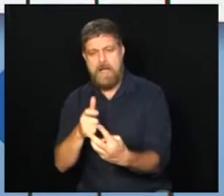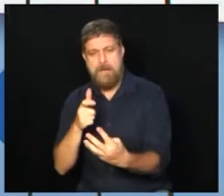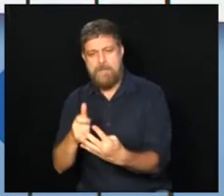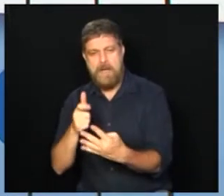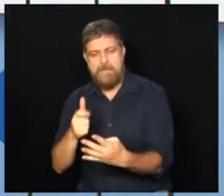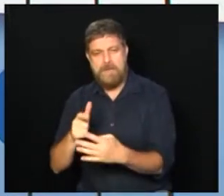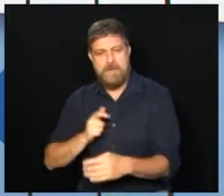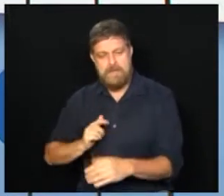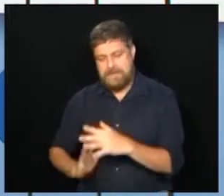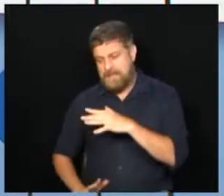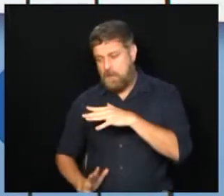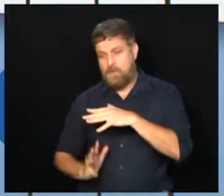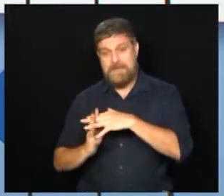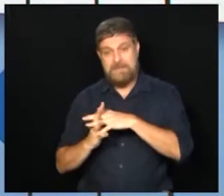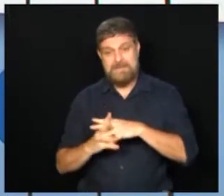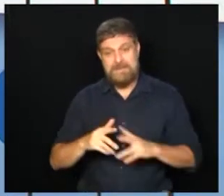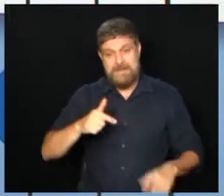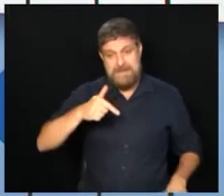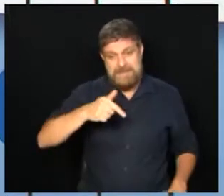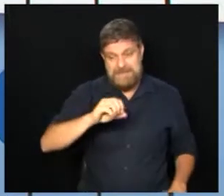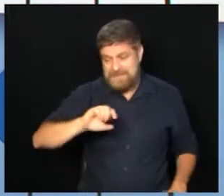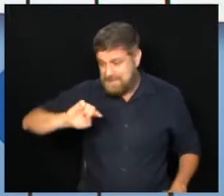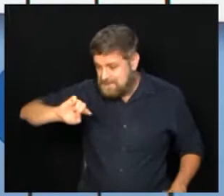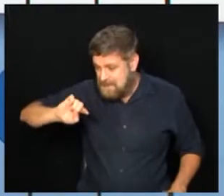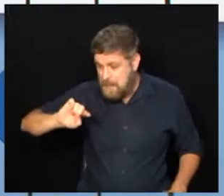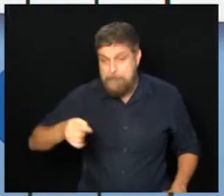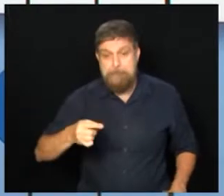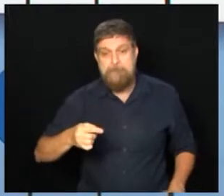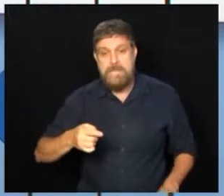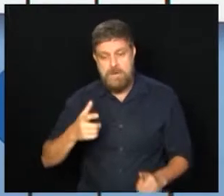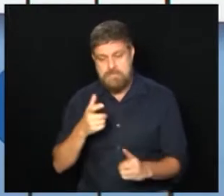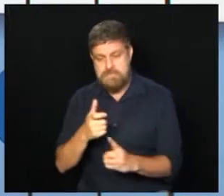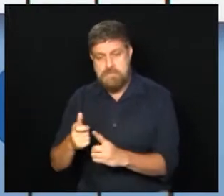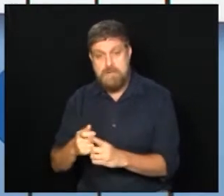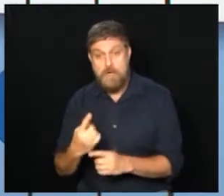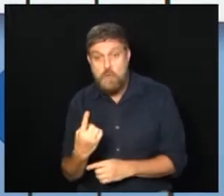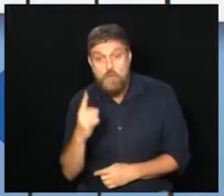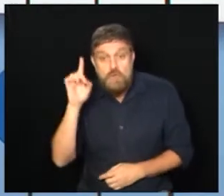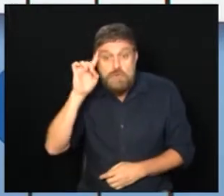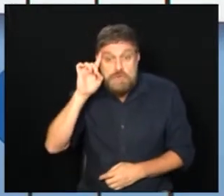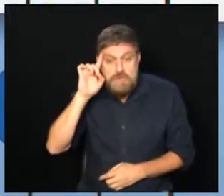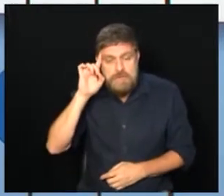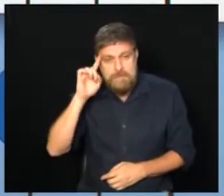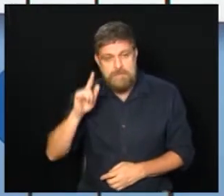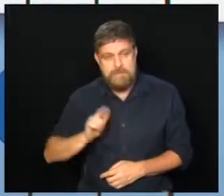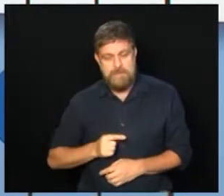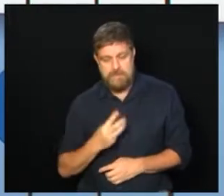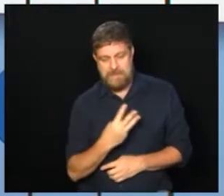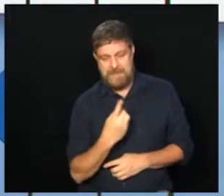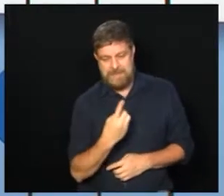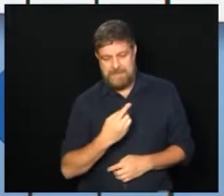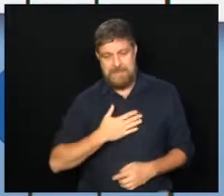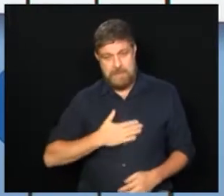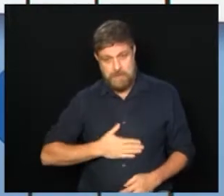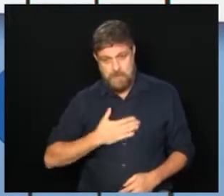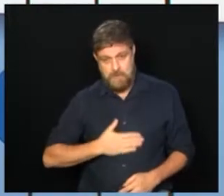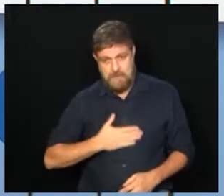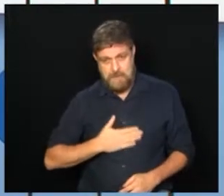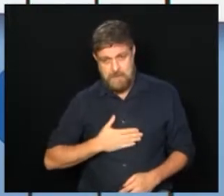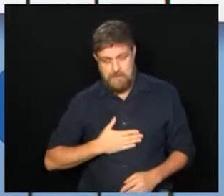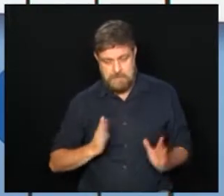a ultrapassar 700 mil doses por dia no estado. Nos 31 dias de agosto,